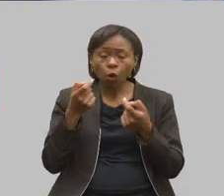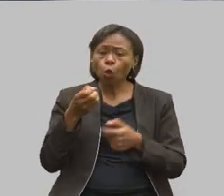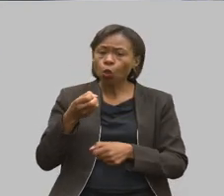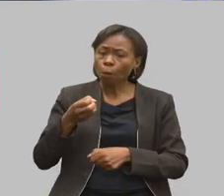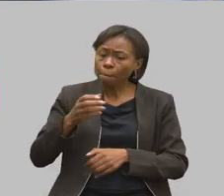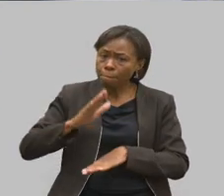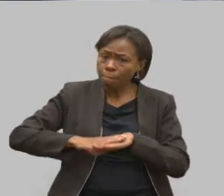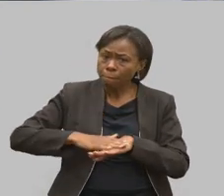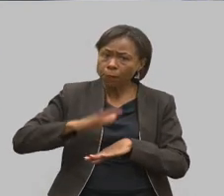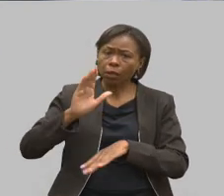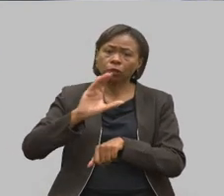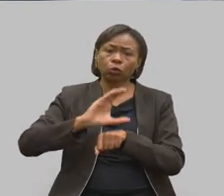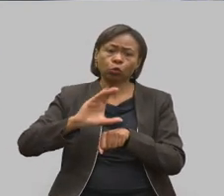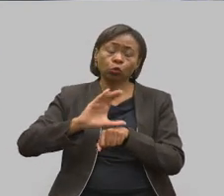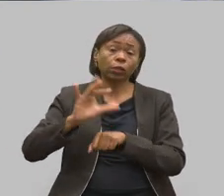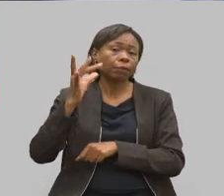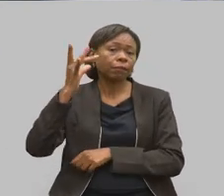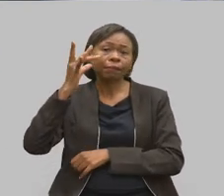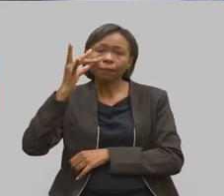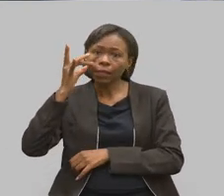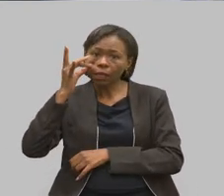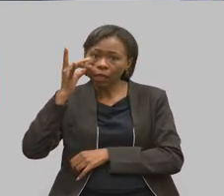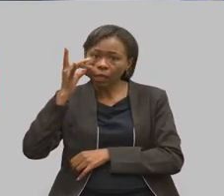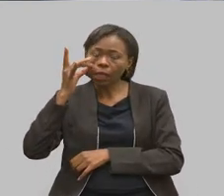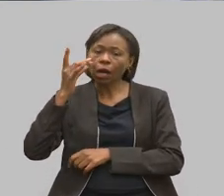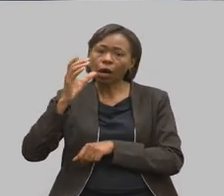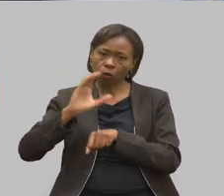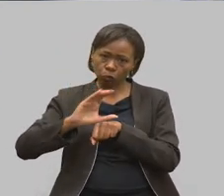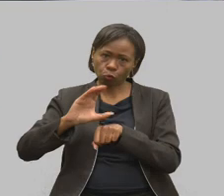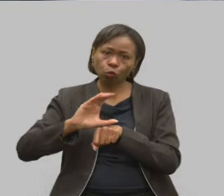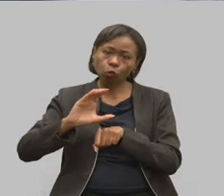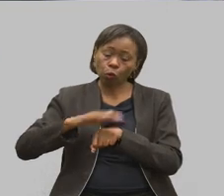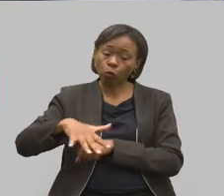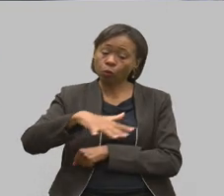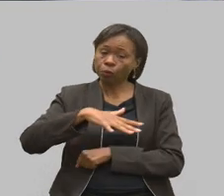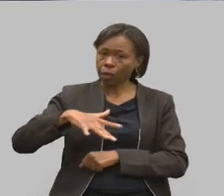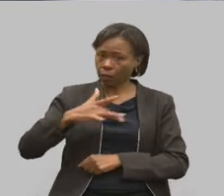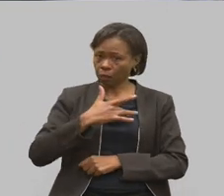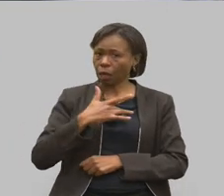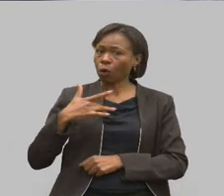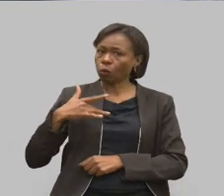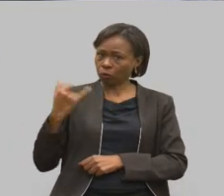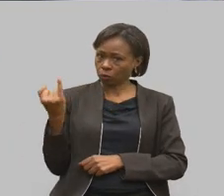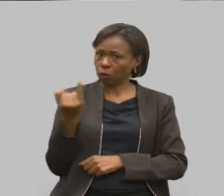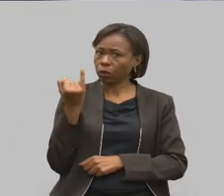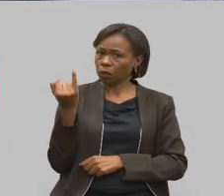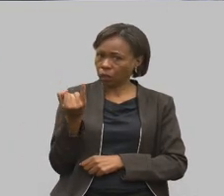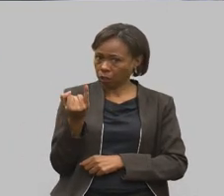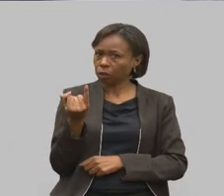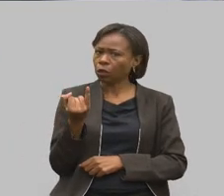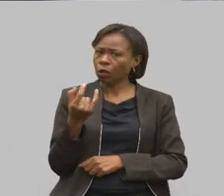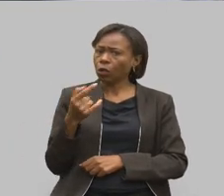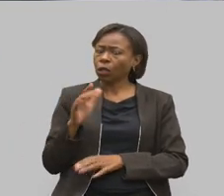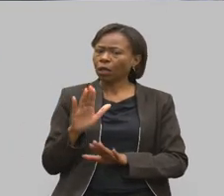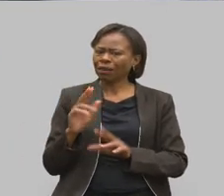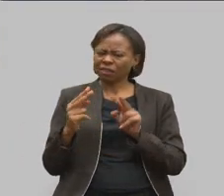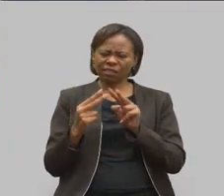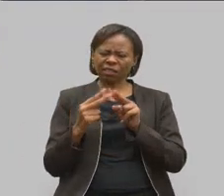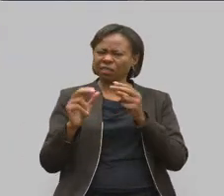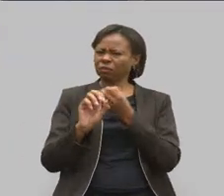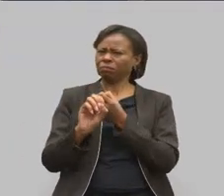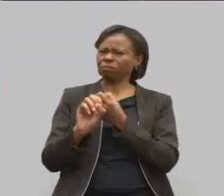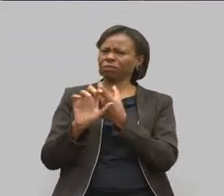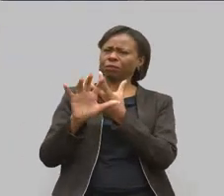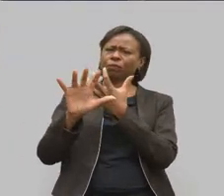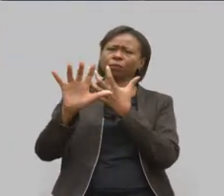abertura de cursos presenciais que são essenciais paraa área da saúde a gente tem combatido um aead né na fisioterapia